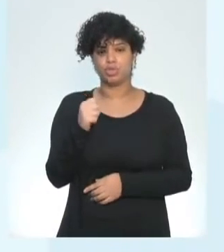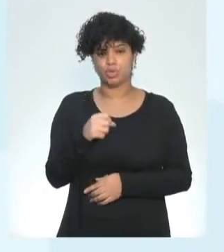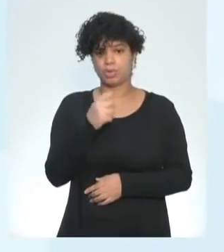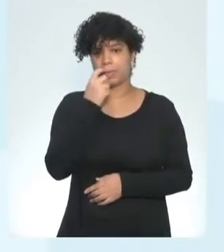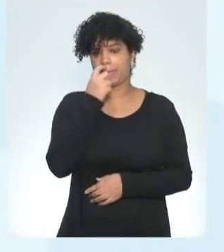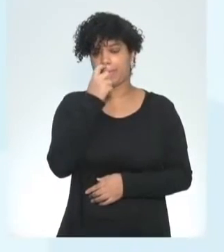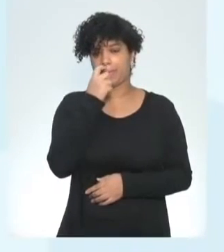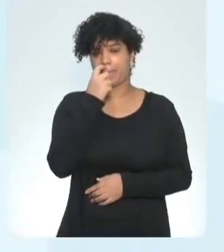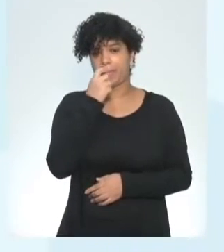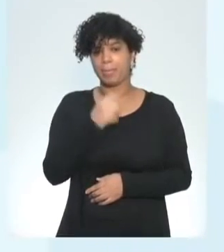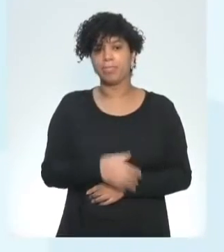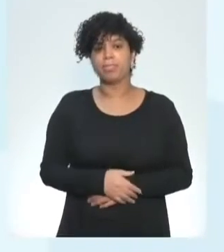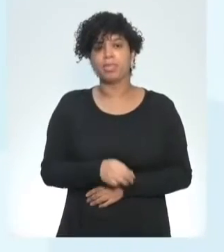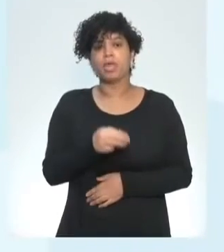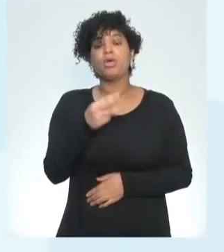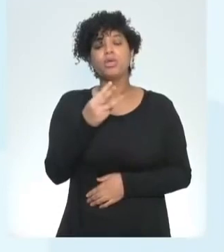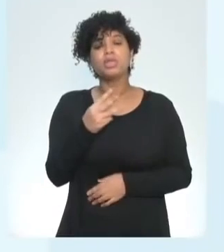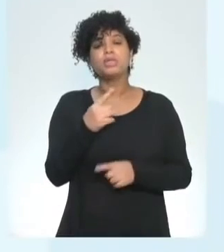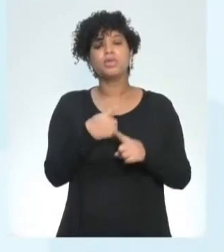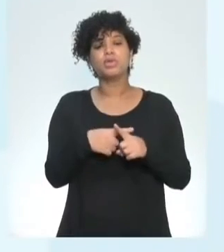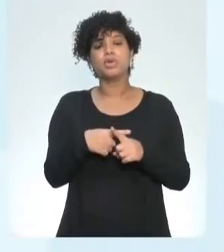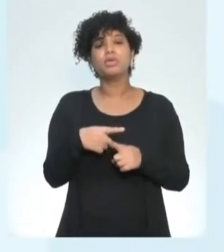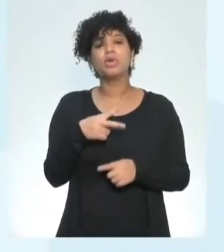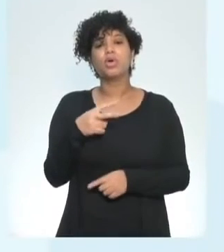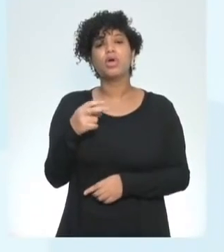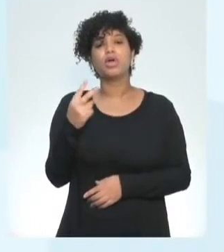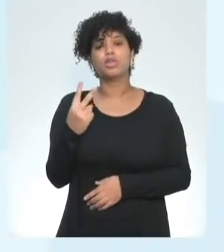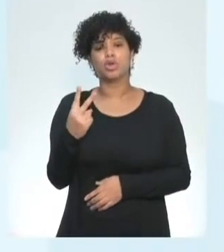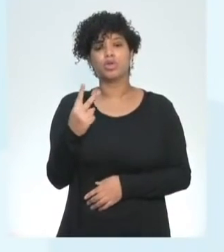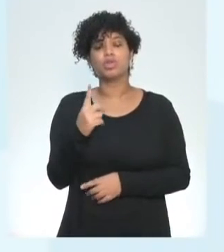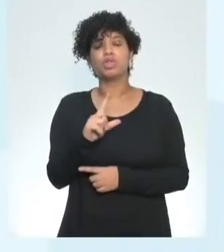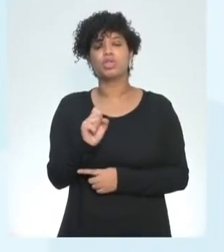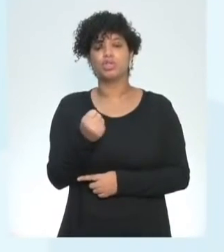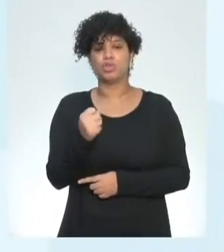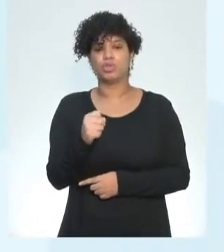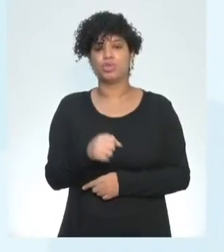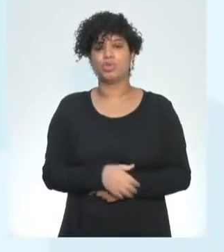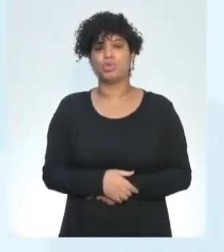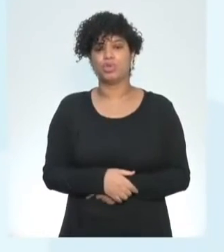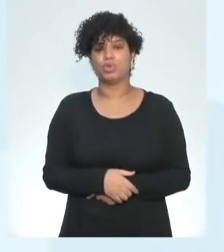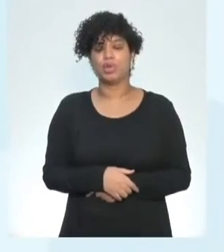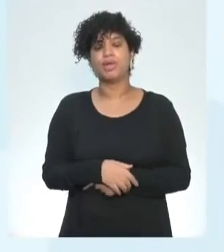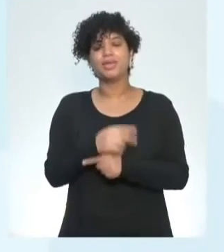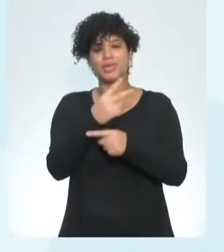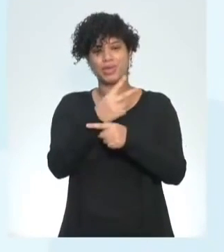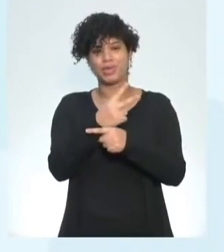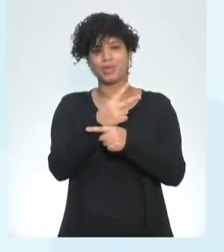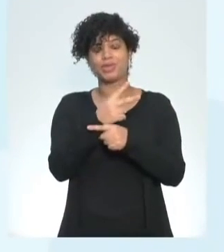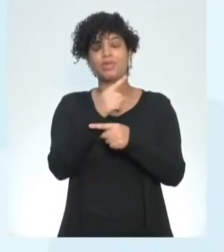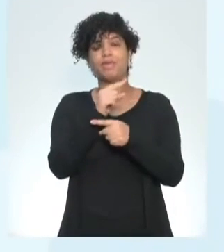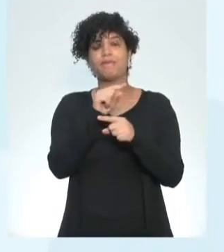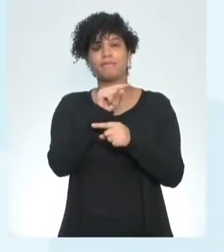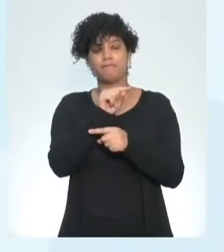está multiplicando, ele passa para o outro lado dividindo, não é mesmo? Ó. E aí eu simplifiquei de novo,